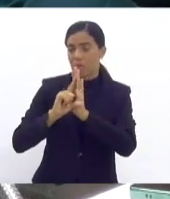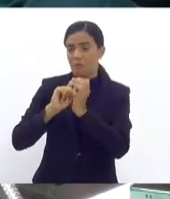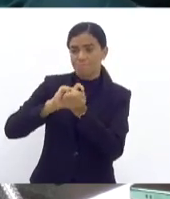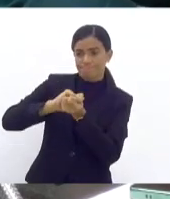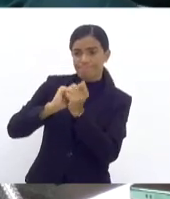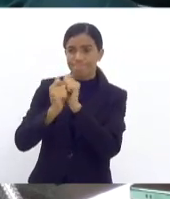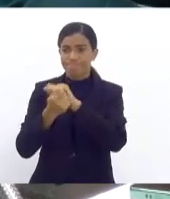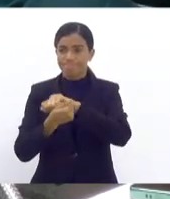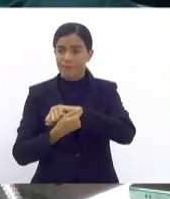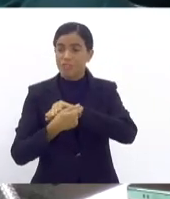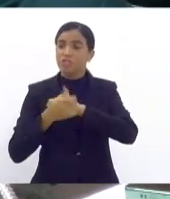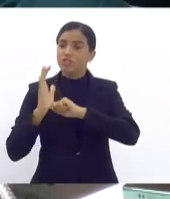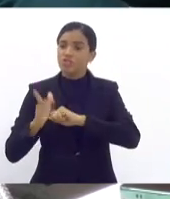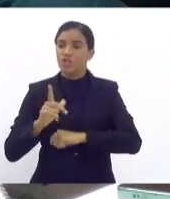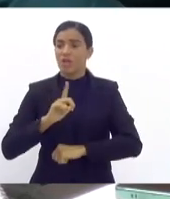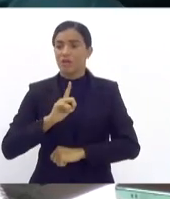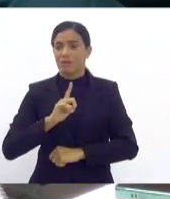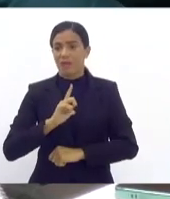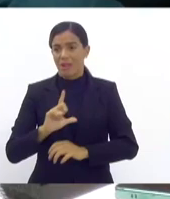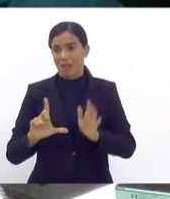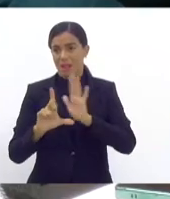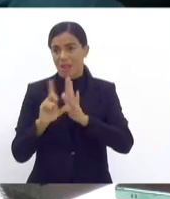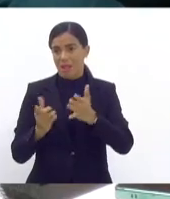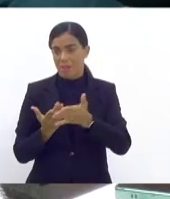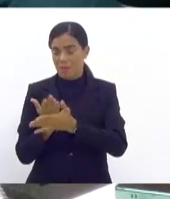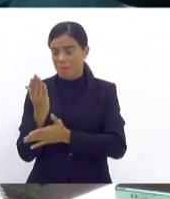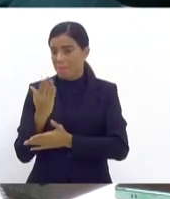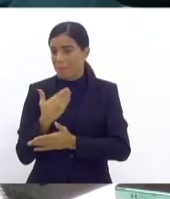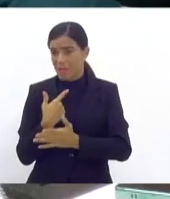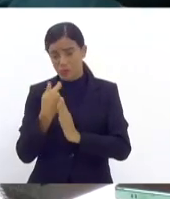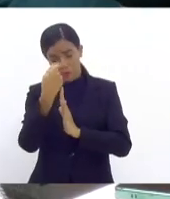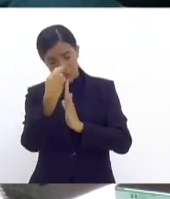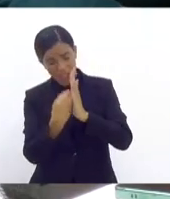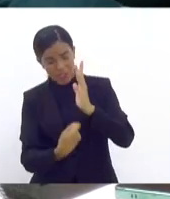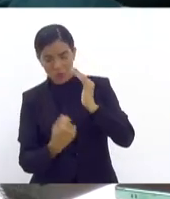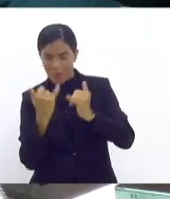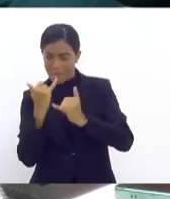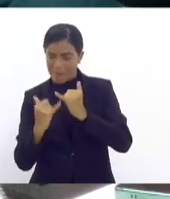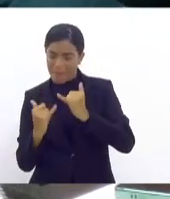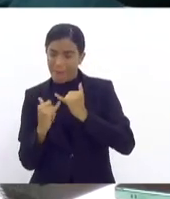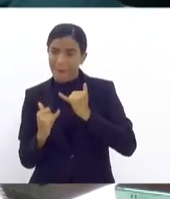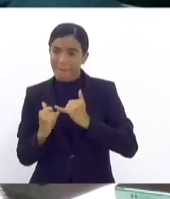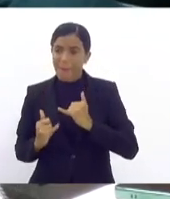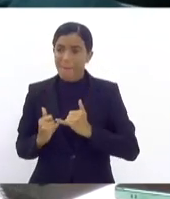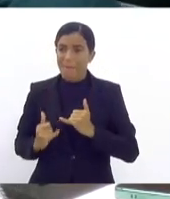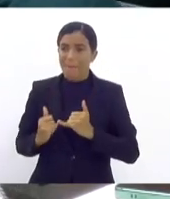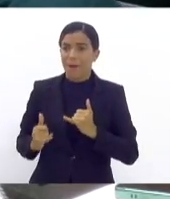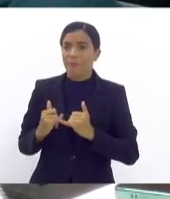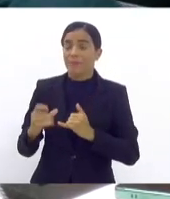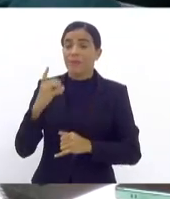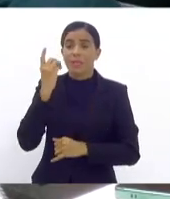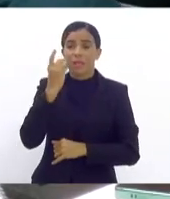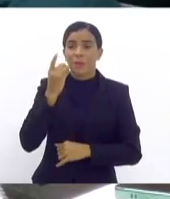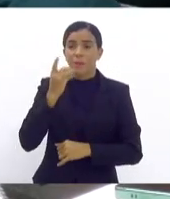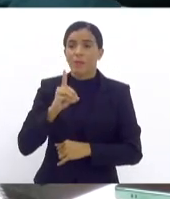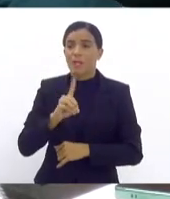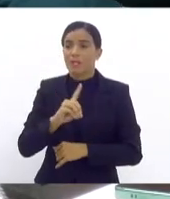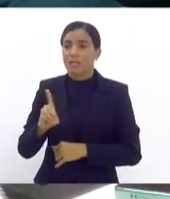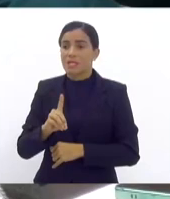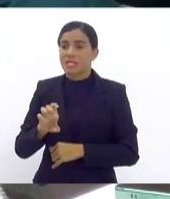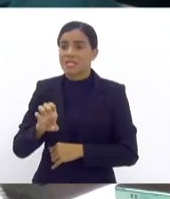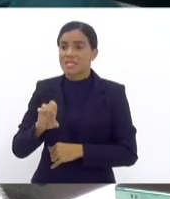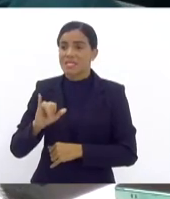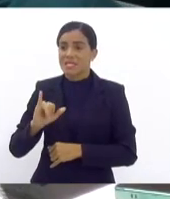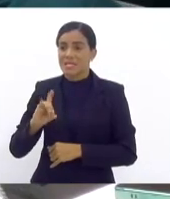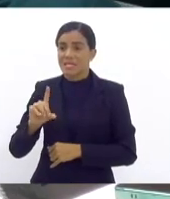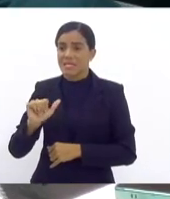adequá-lo à lei já aprovada, que tem matéria idêntica. Aqui, numa situação diferenciada, a deputada Zeidan está